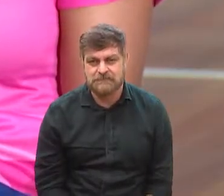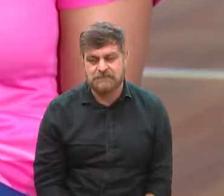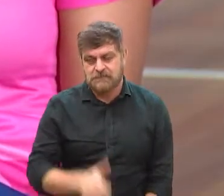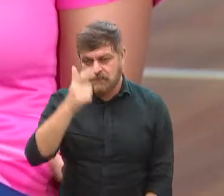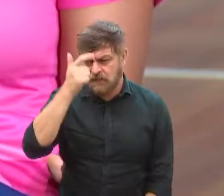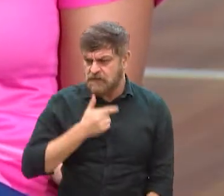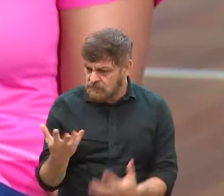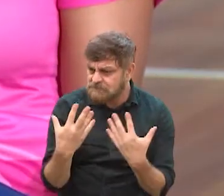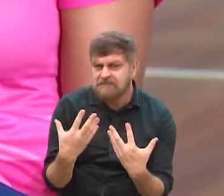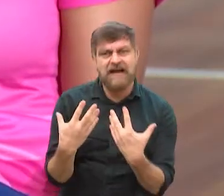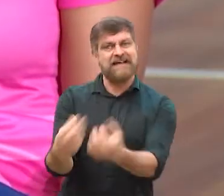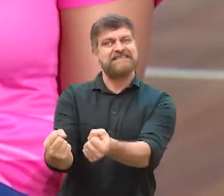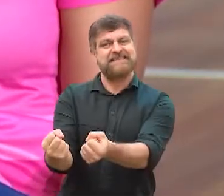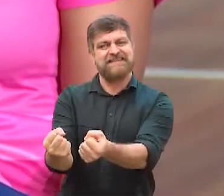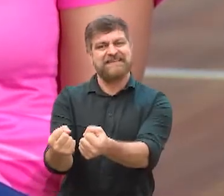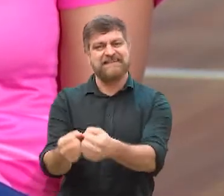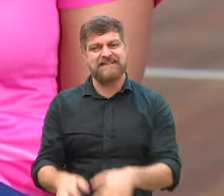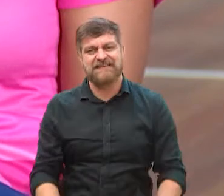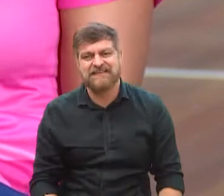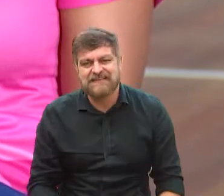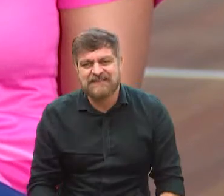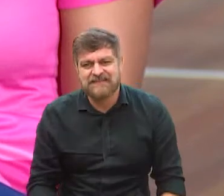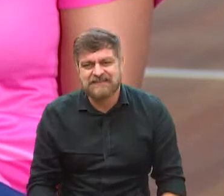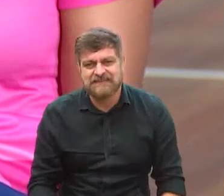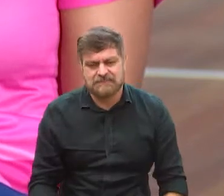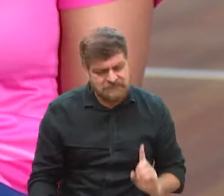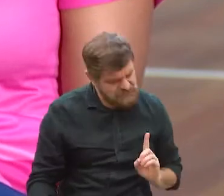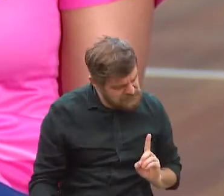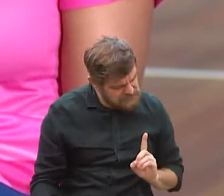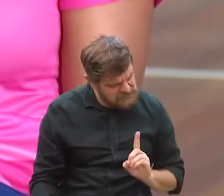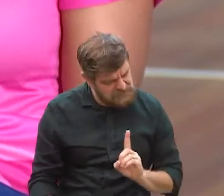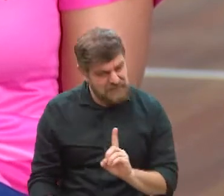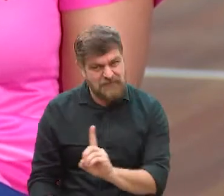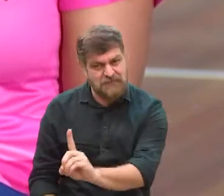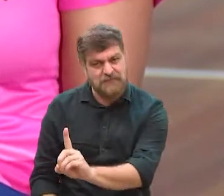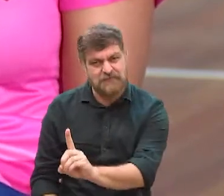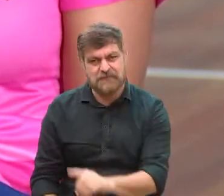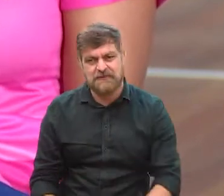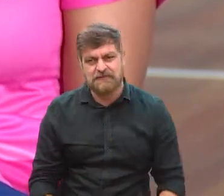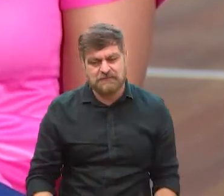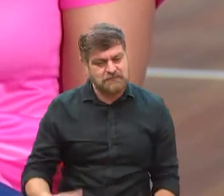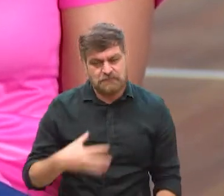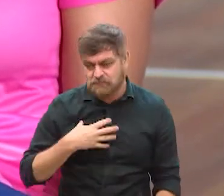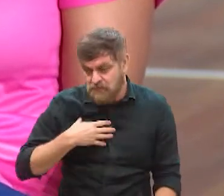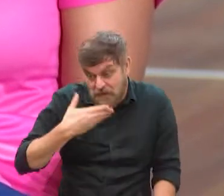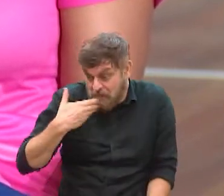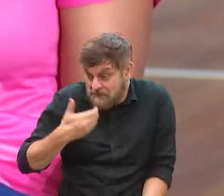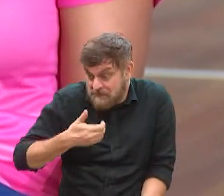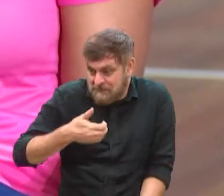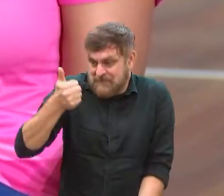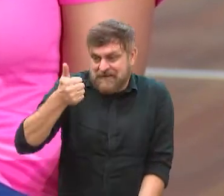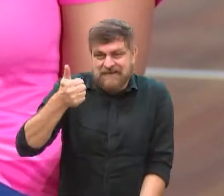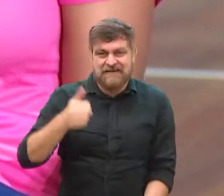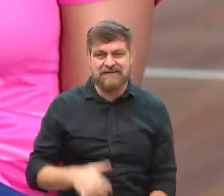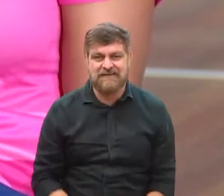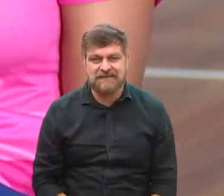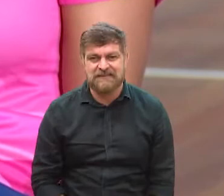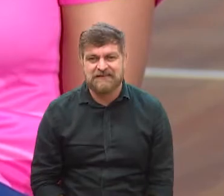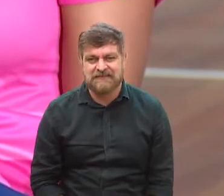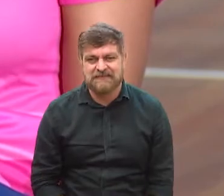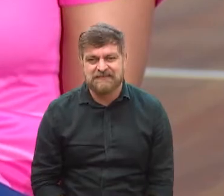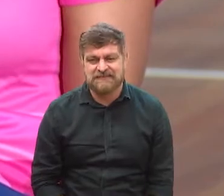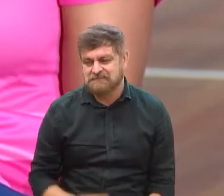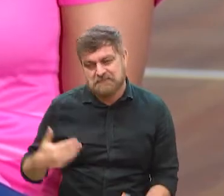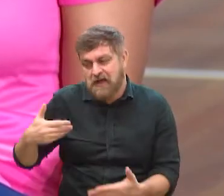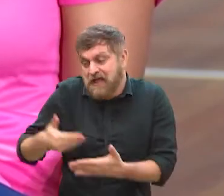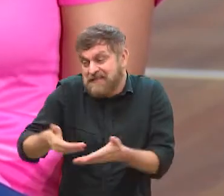Então eu abracei a oportunidade assim, da melhor maneira possível. E